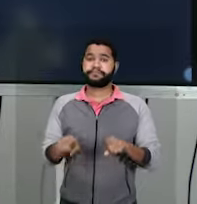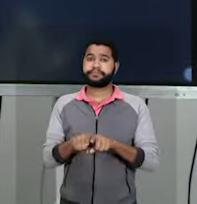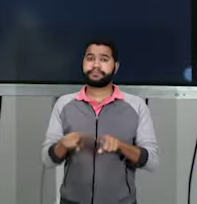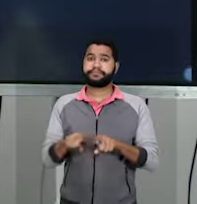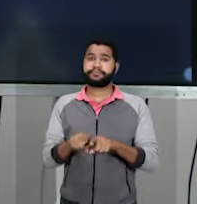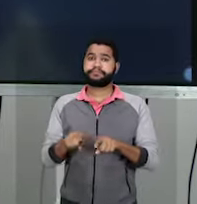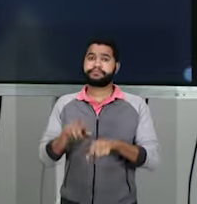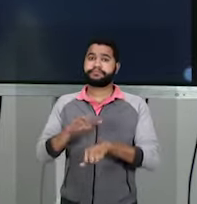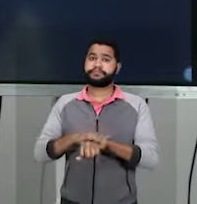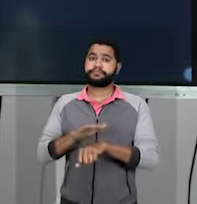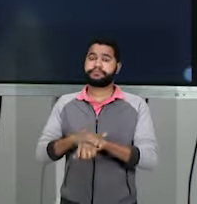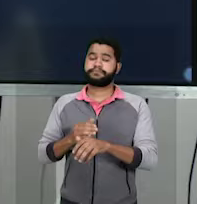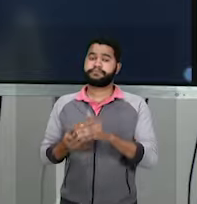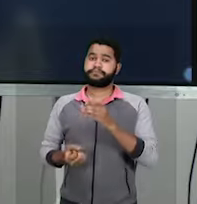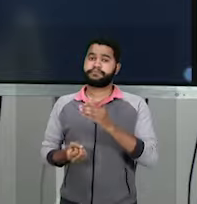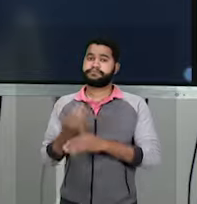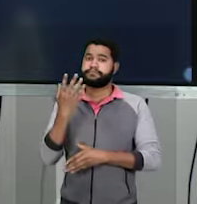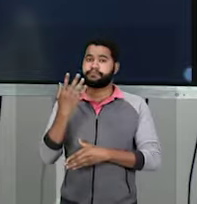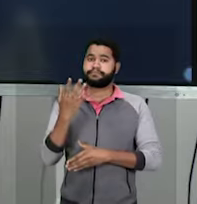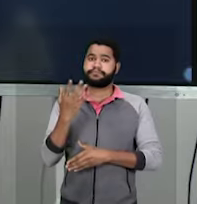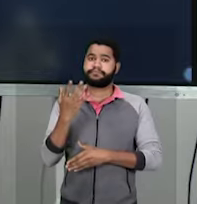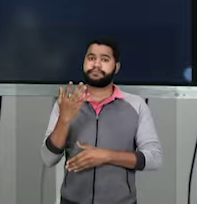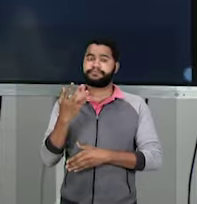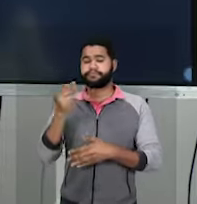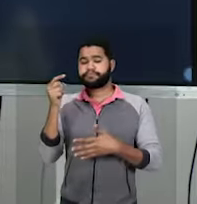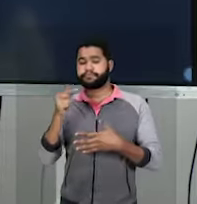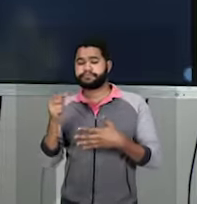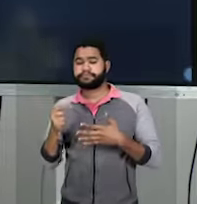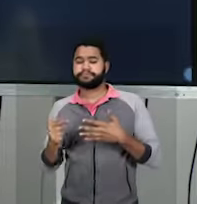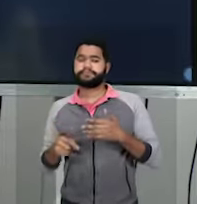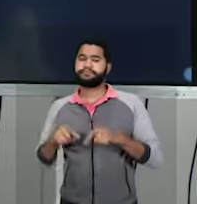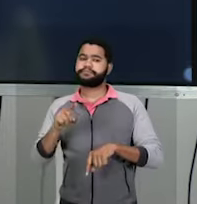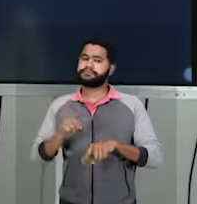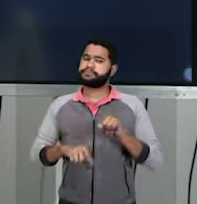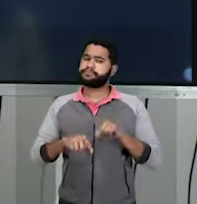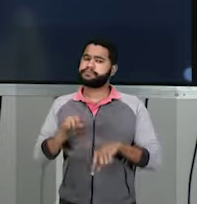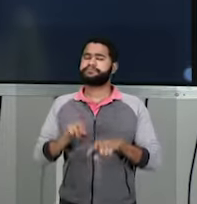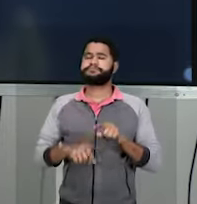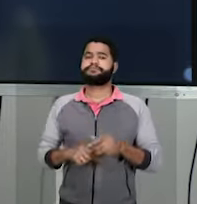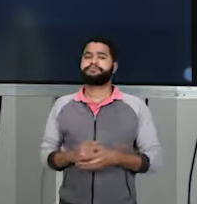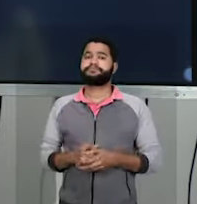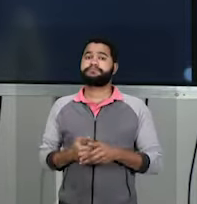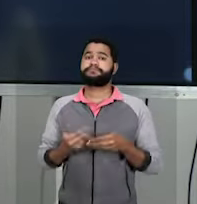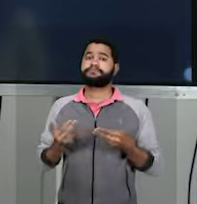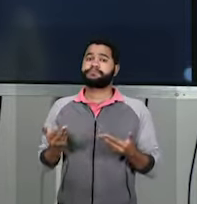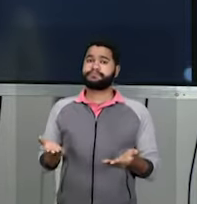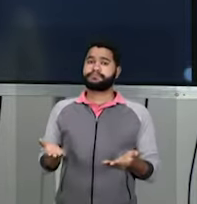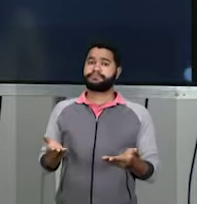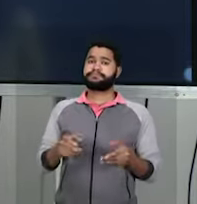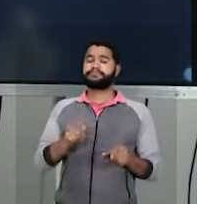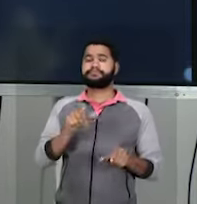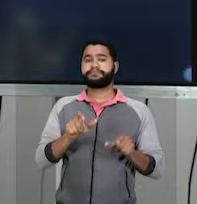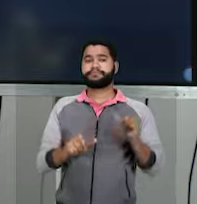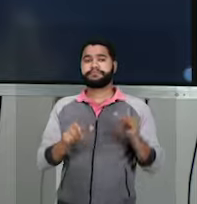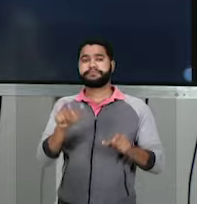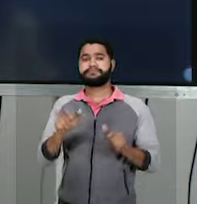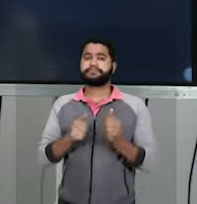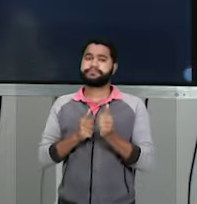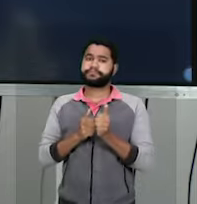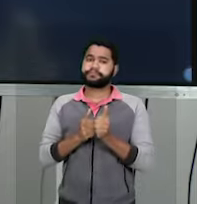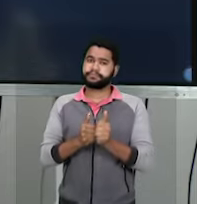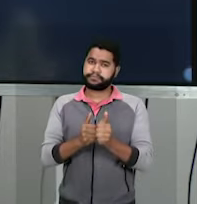para a própria produção dessas desses materiais desses produtos né Então as pessoas vão